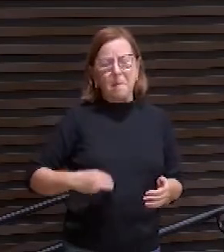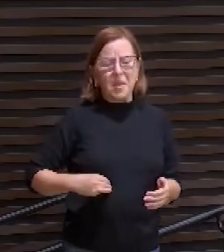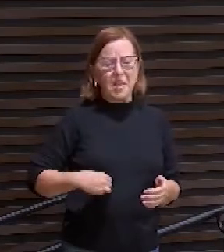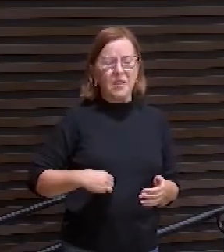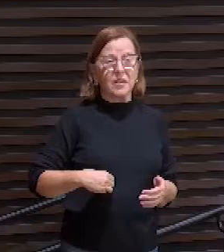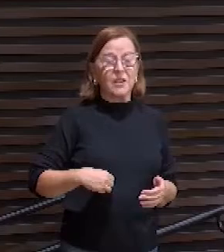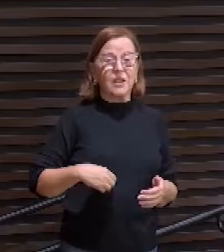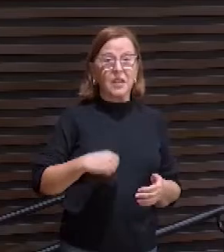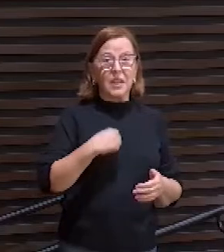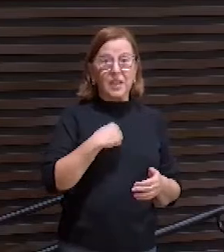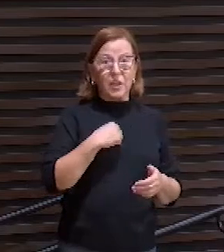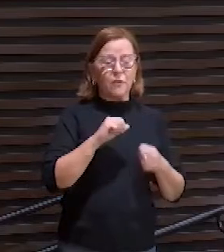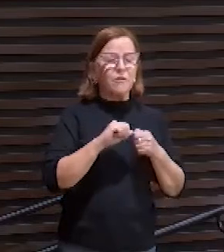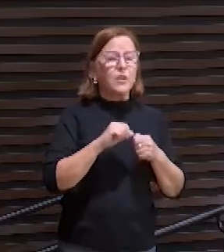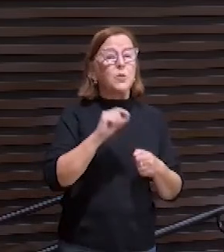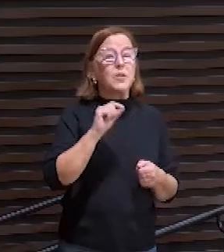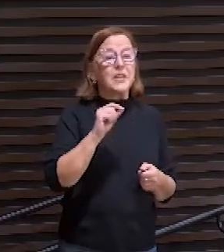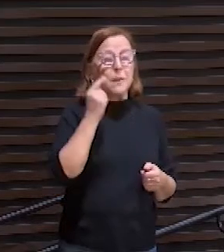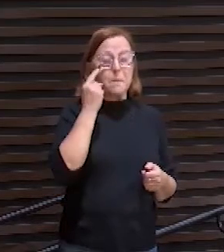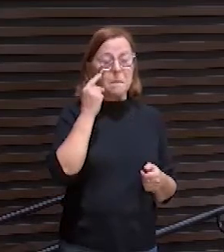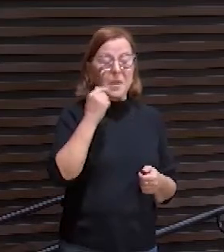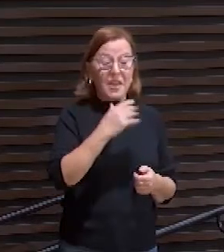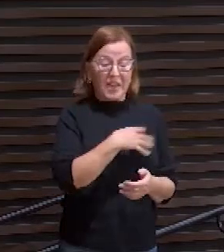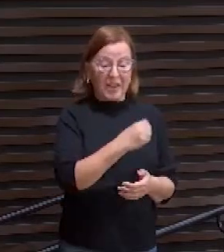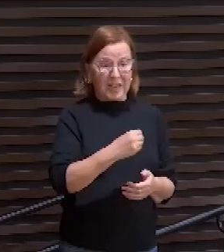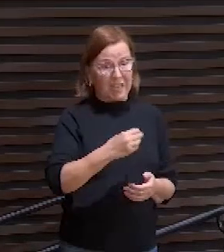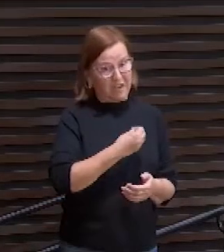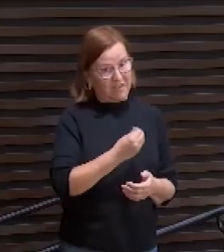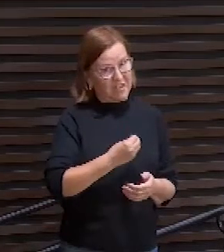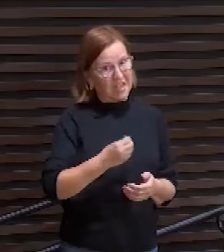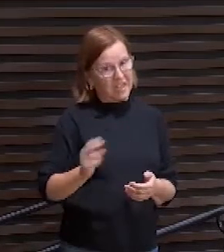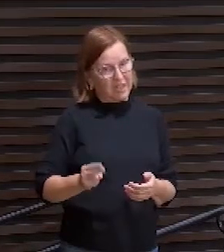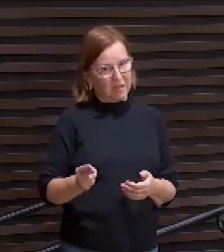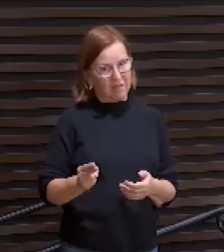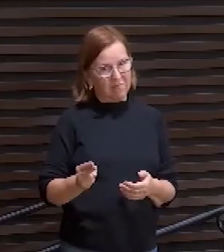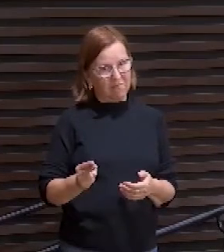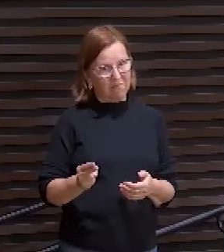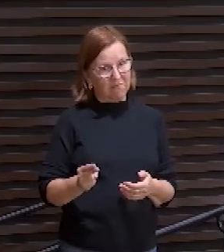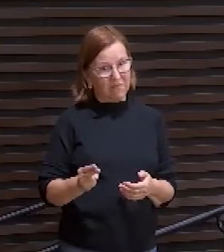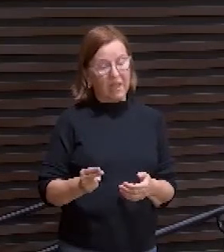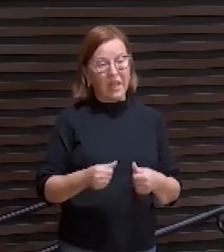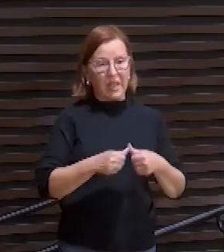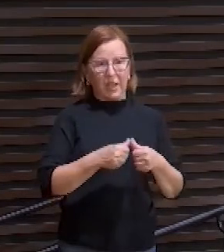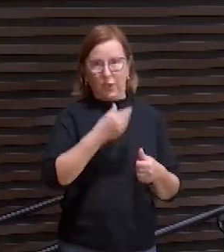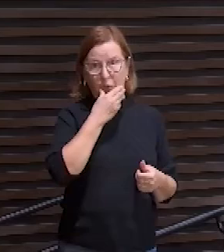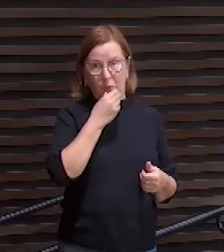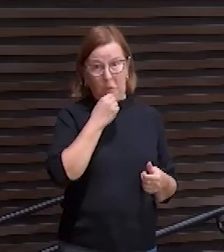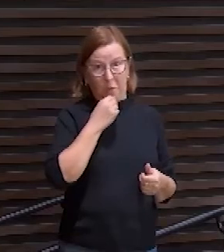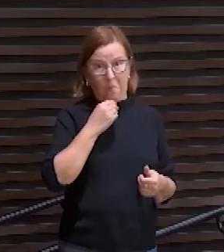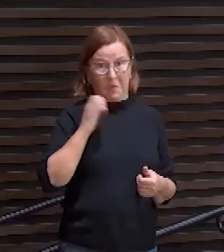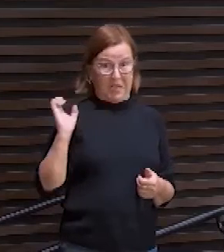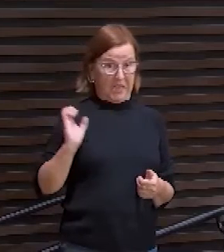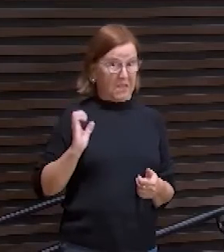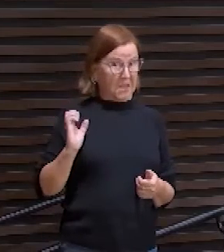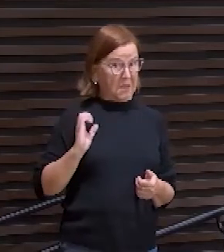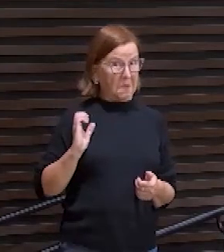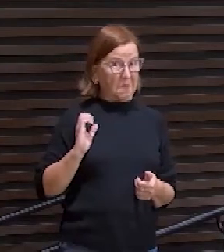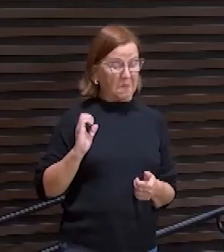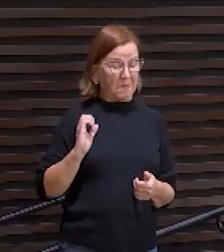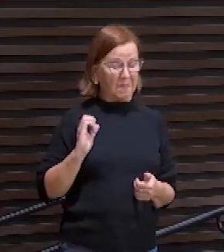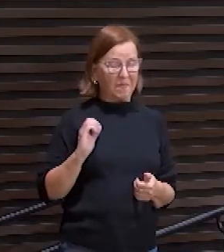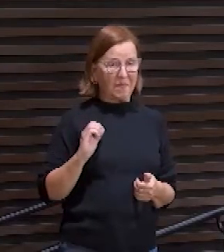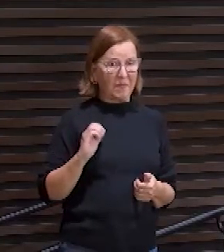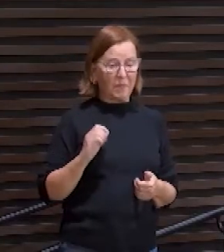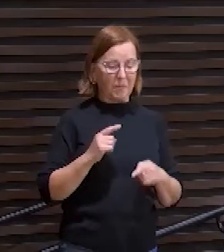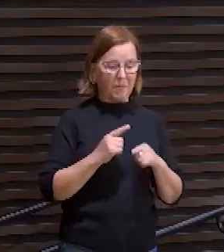eterna? Que homem era esse? Era um homem rico. É o que nós descobrimos aqui no final do